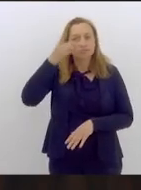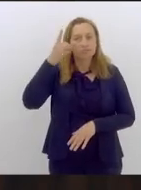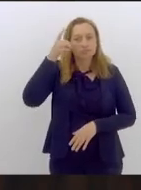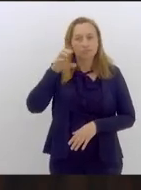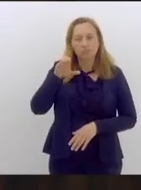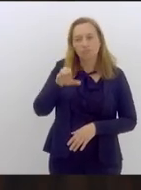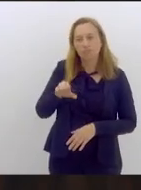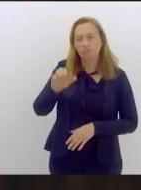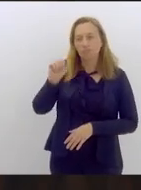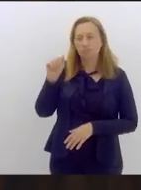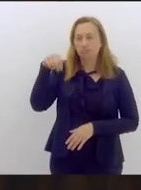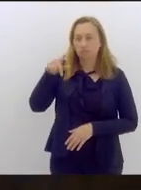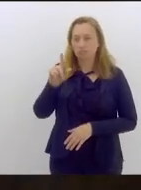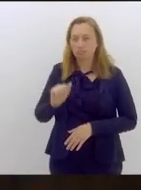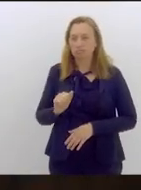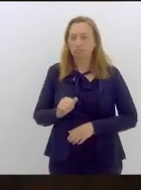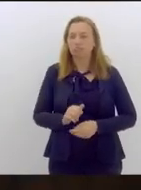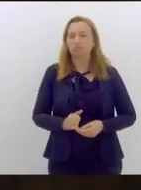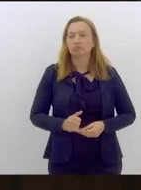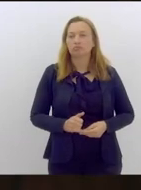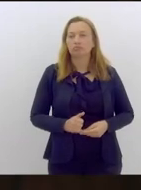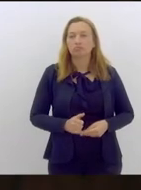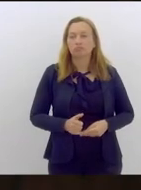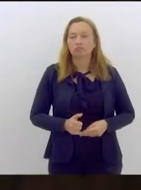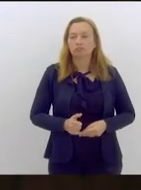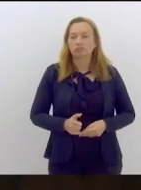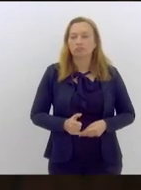deputado Márcio Canella.